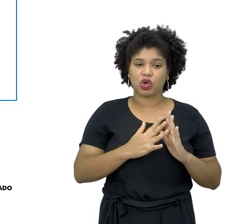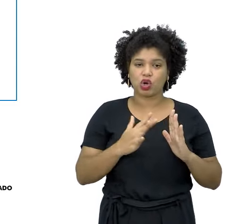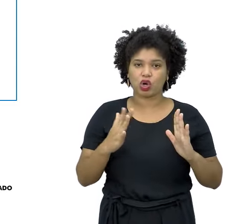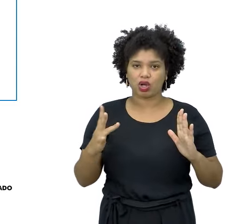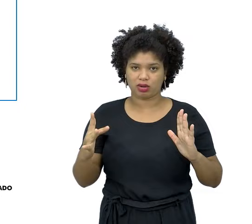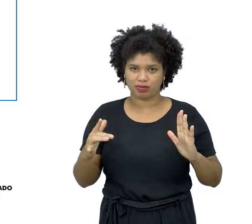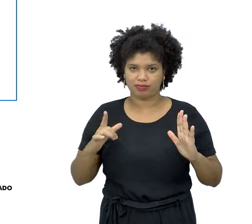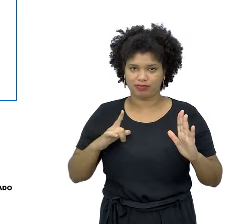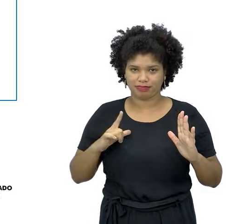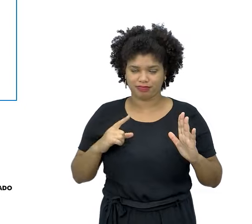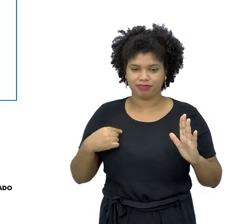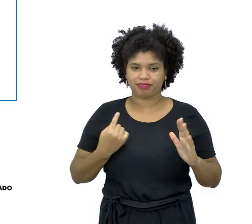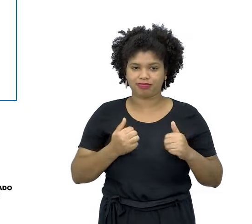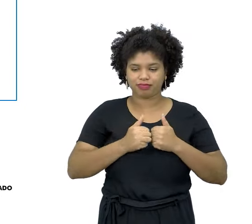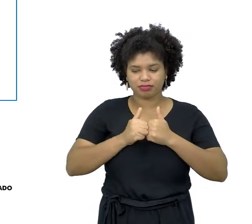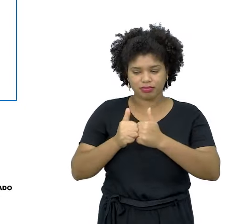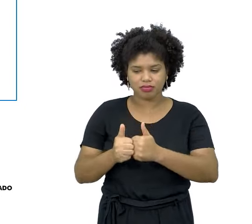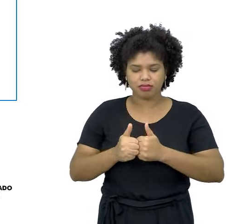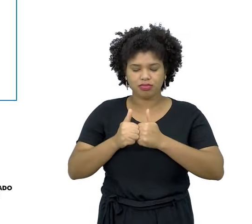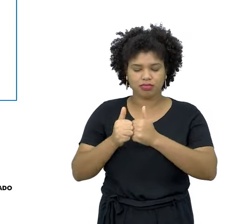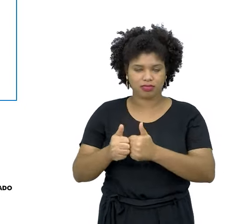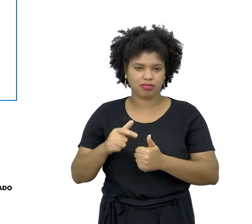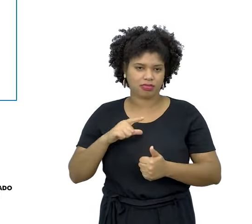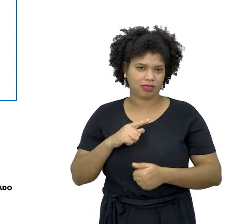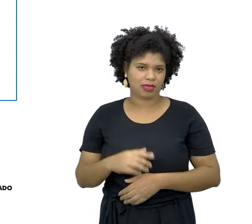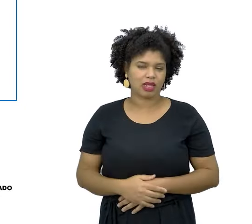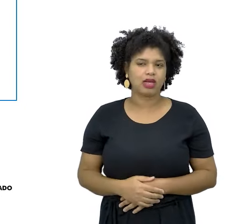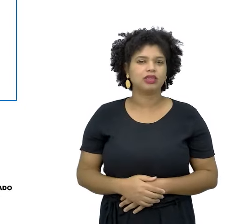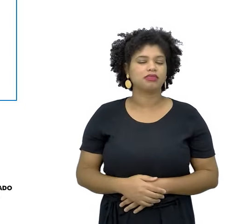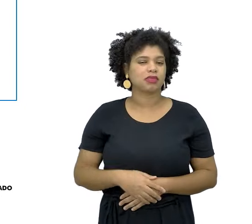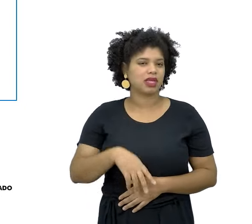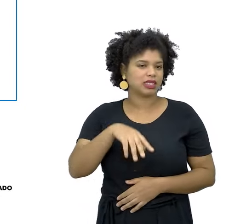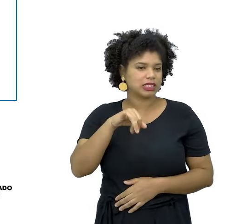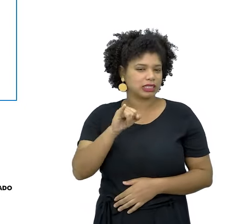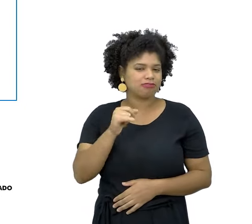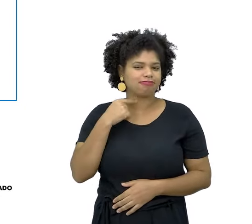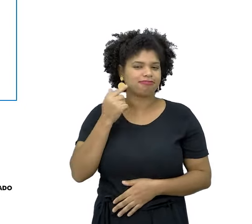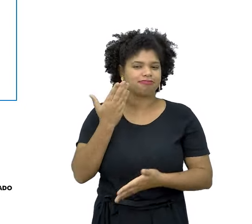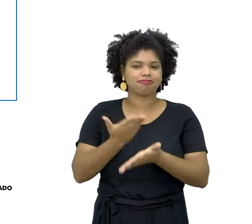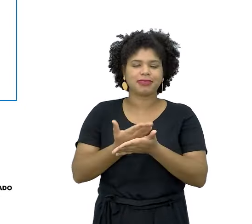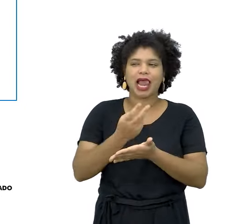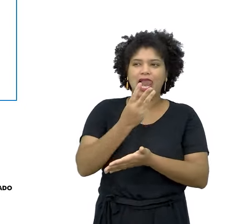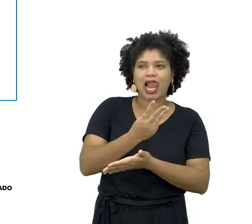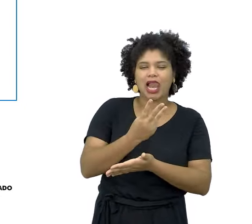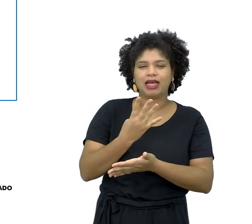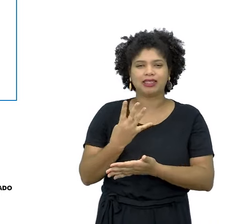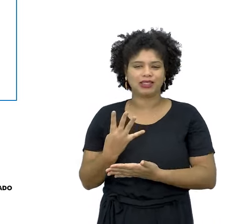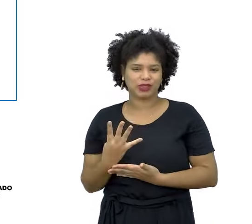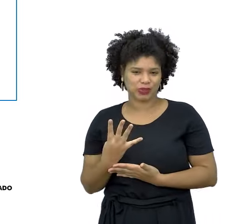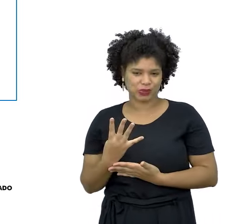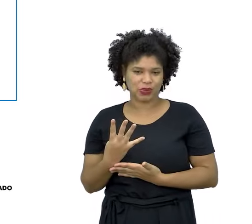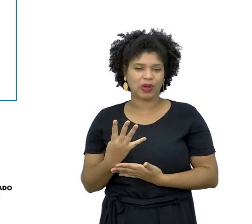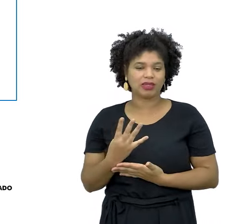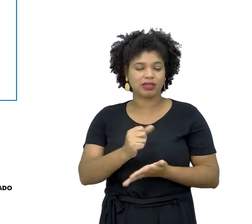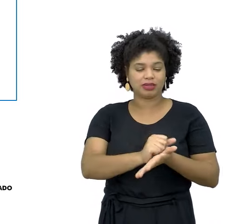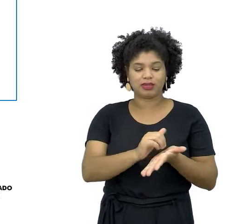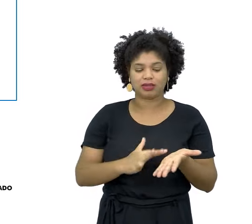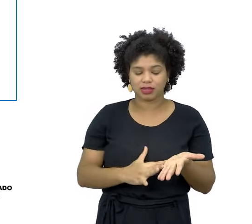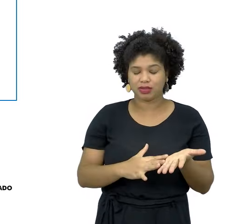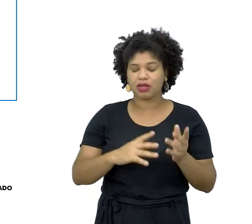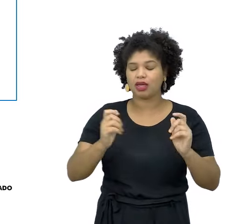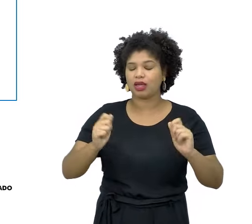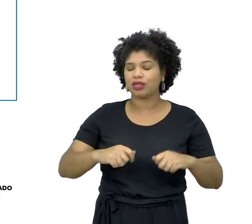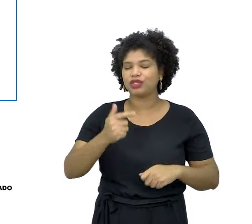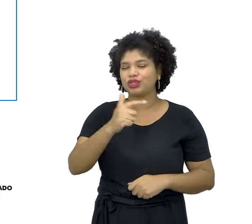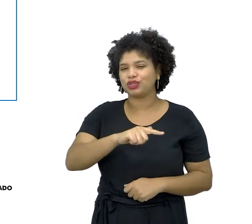seguido, mas se um aluno, se de repente aquelas aulas 3 e 4, elas têm exercícios que requerem